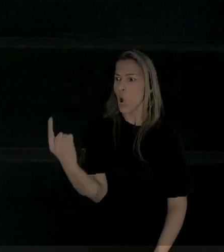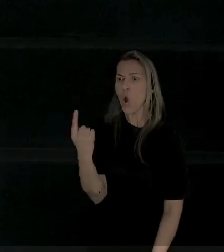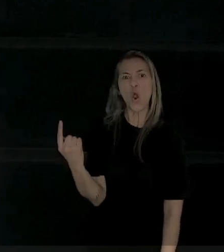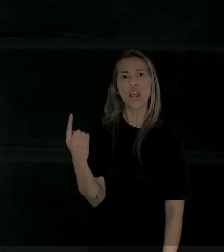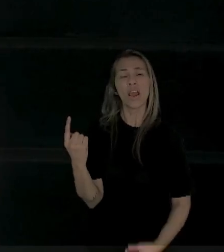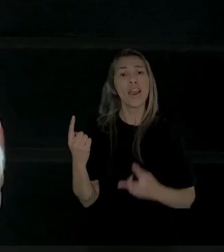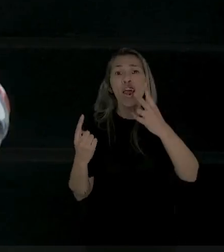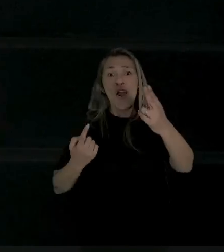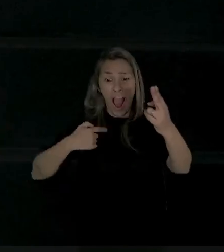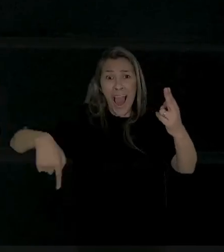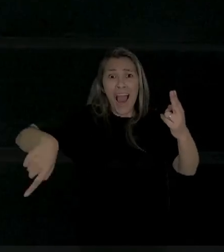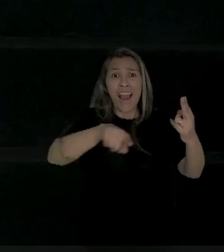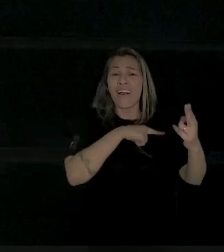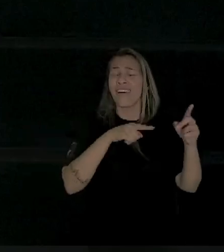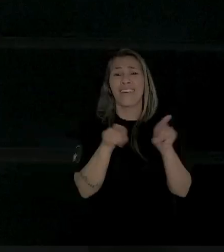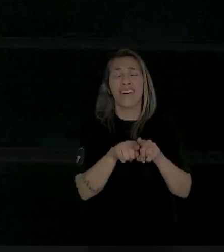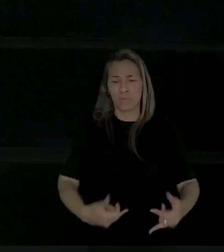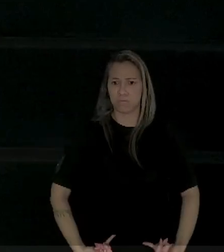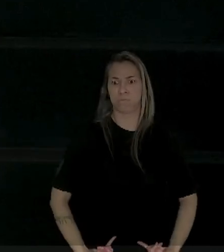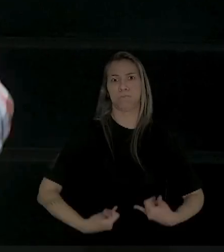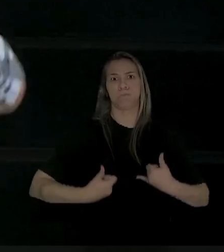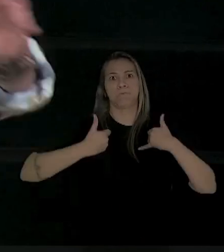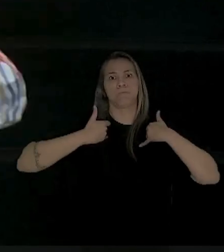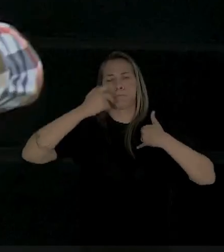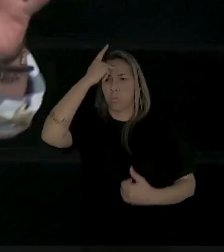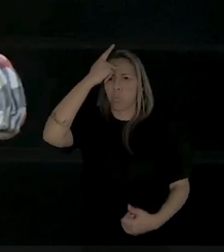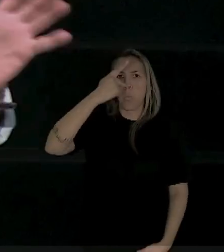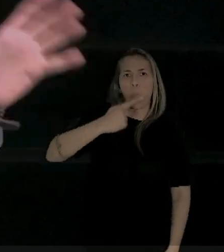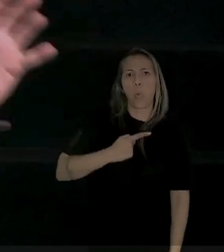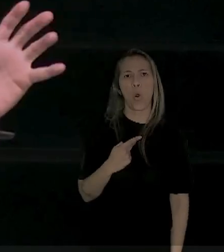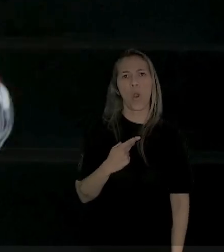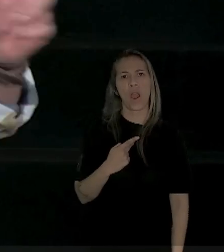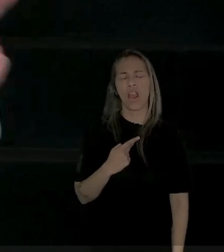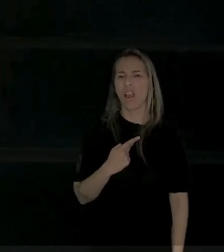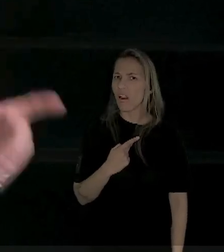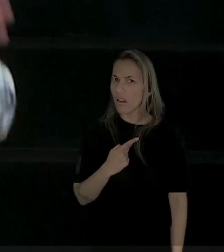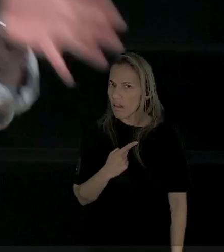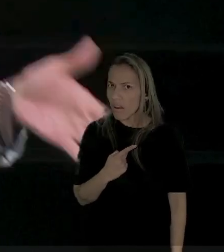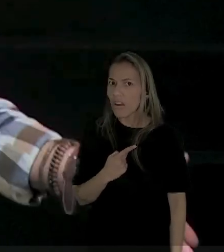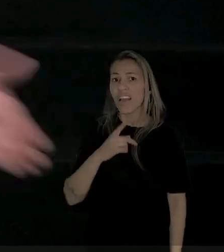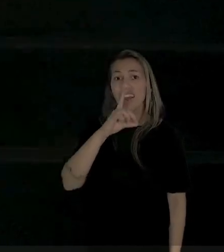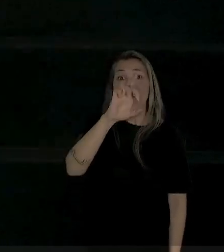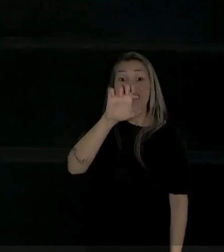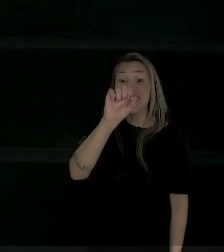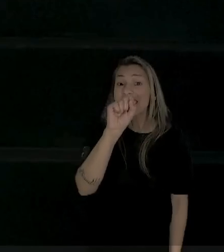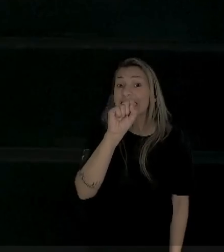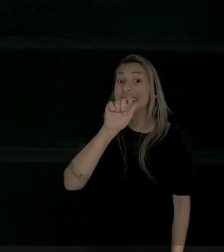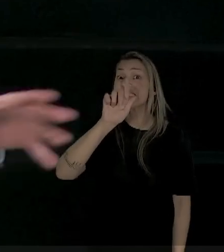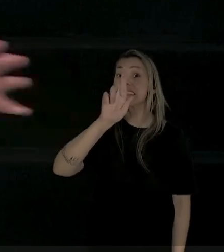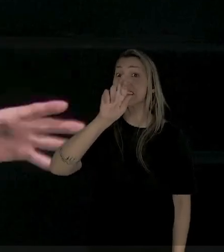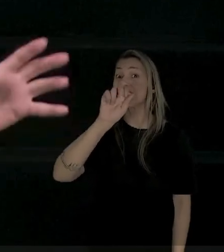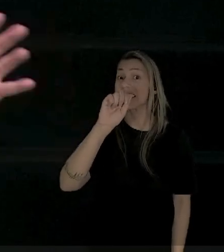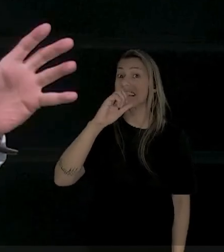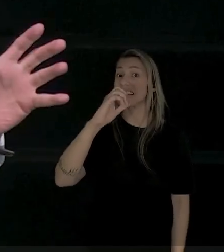nós. Olha que egoísmo desgraçado, e não se ofendam com a palavra desgraçado, não é palavrão, desgraçado é sem graça. Não